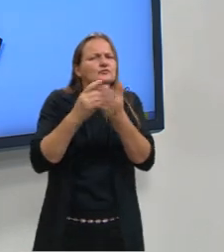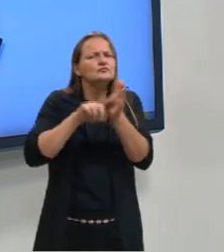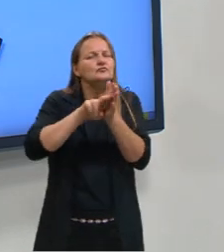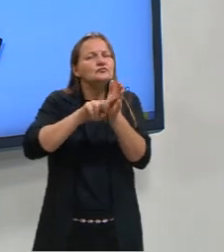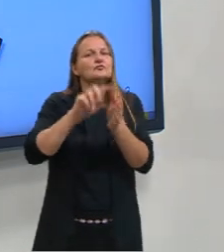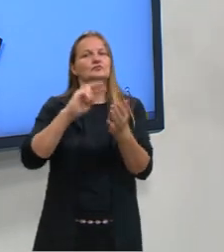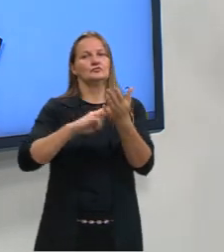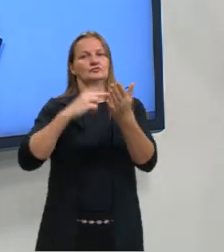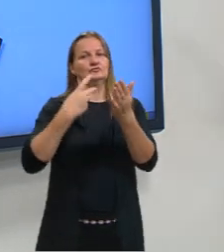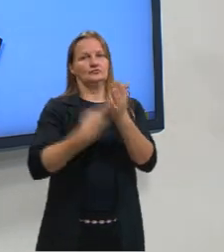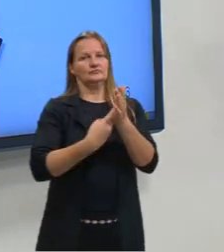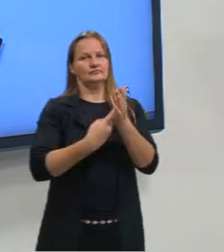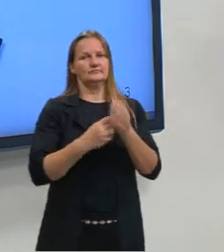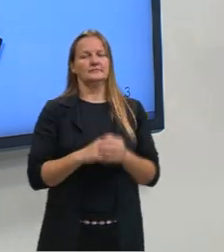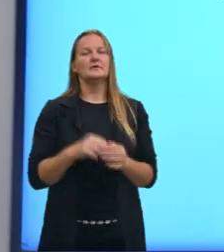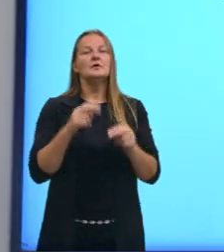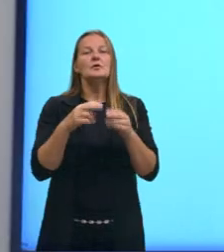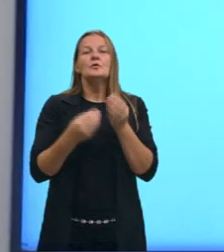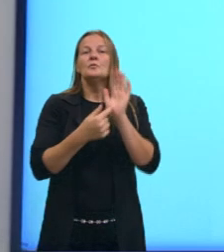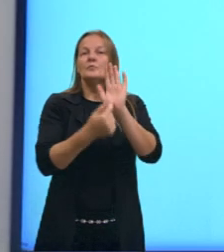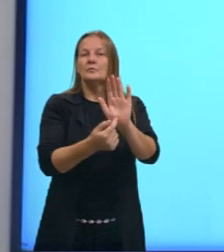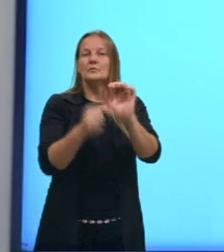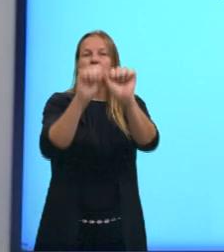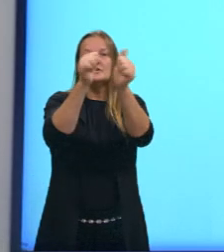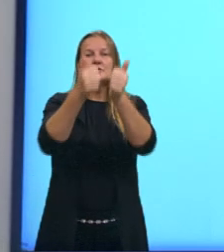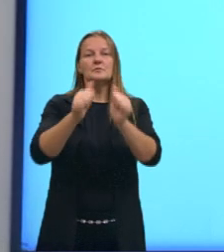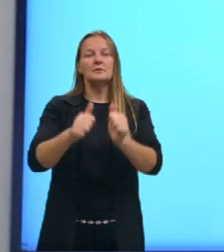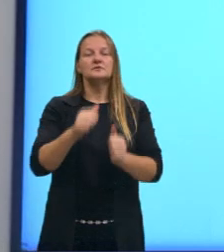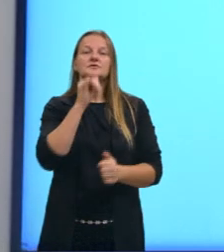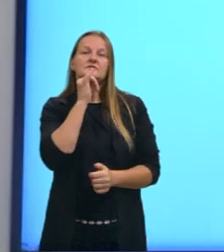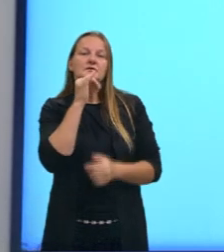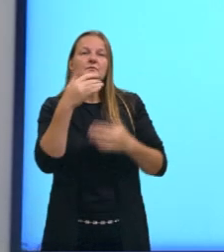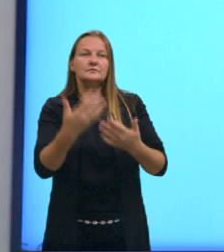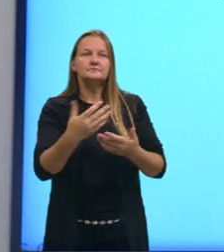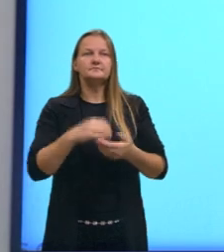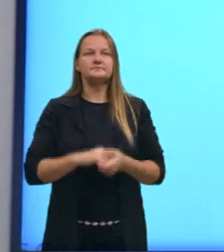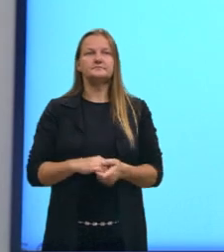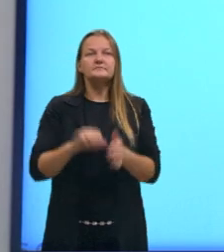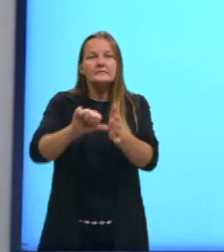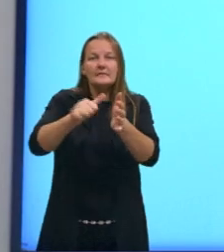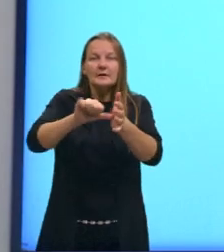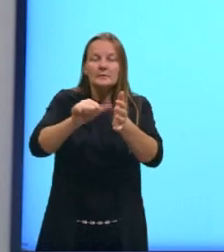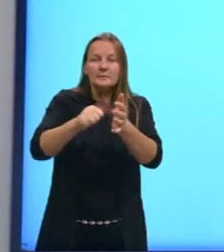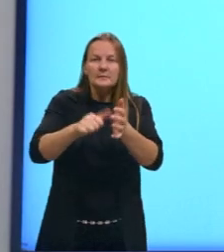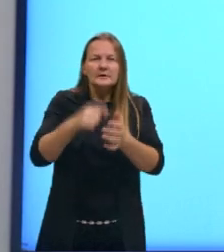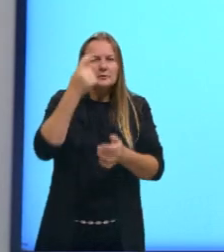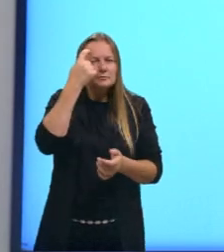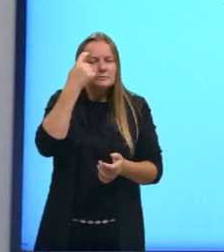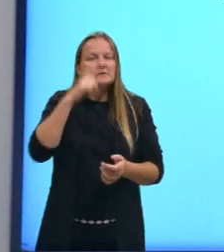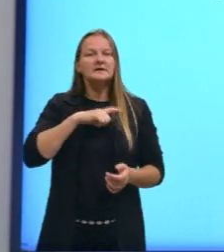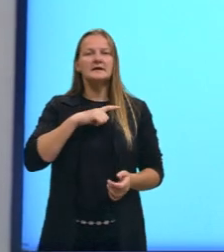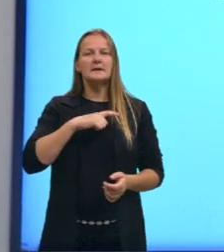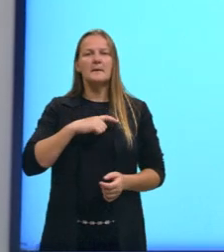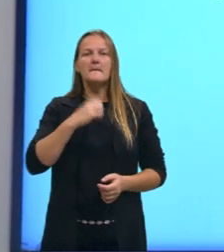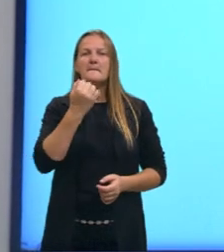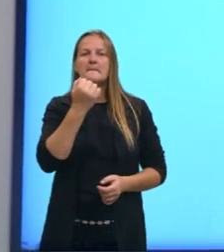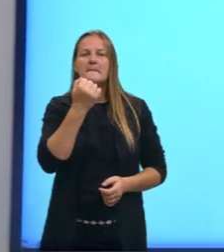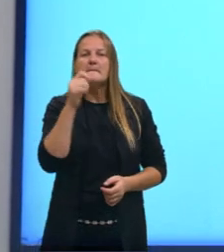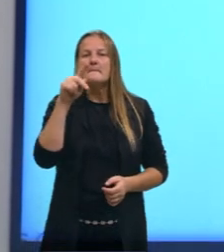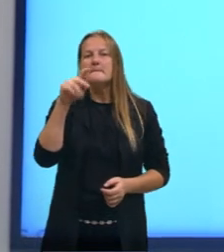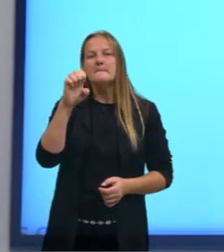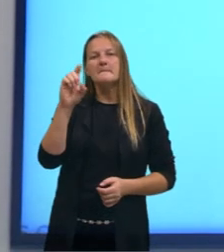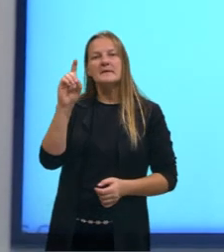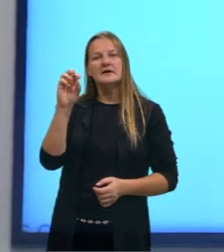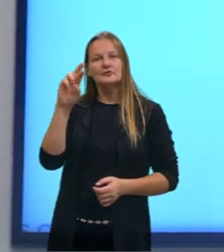significado e daí eu trouxe então para vocês dois exemplos no primeiro a gente tem Pedro comeu a